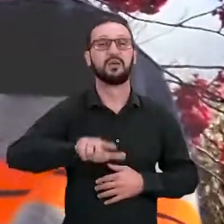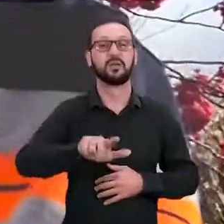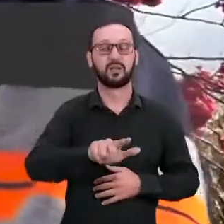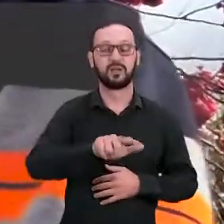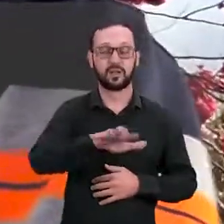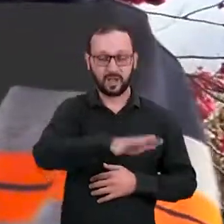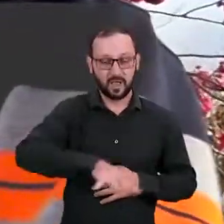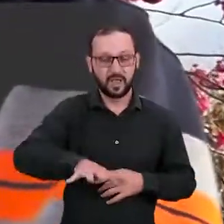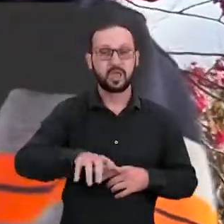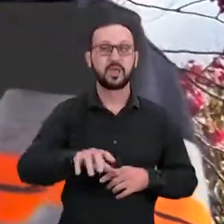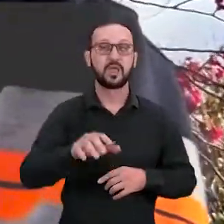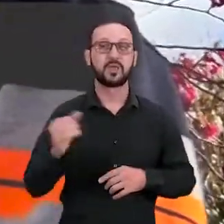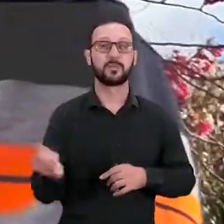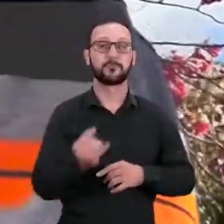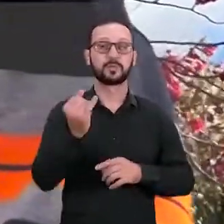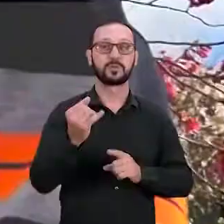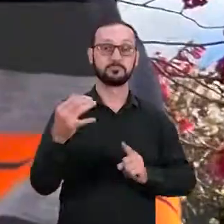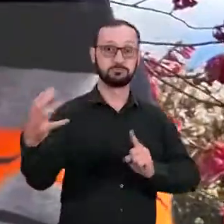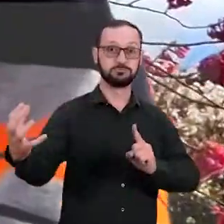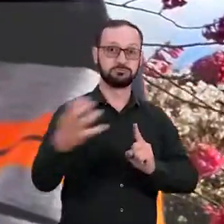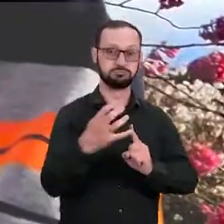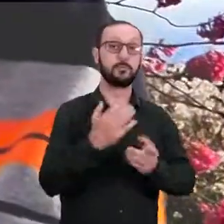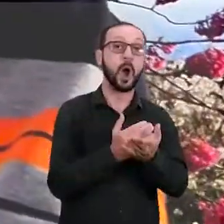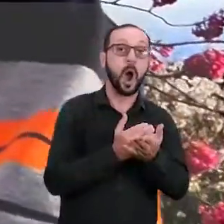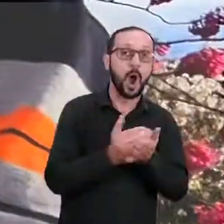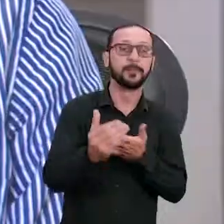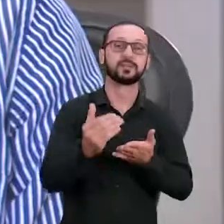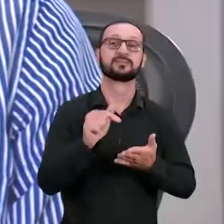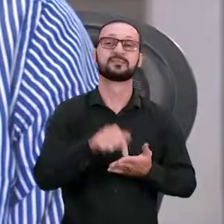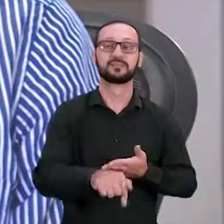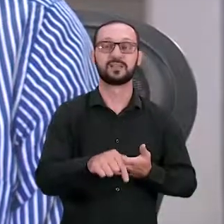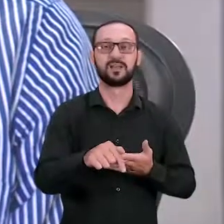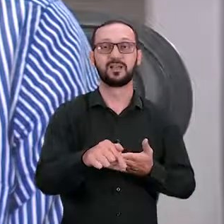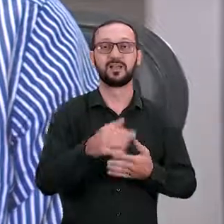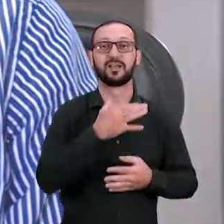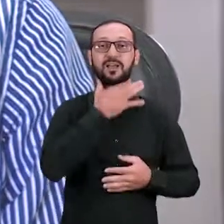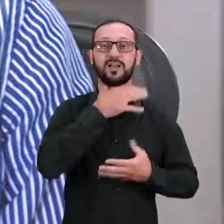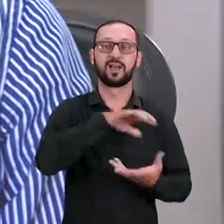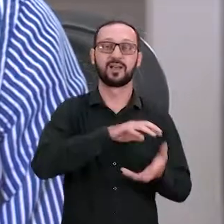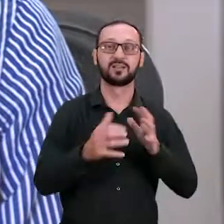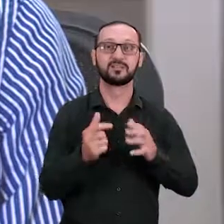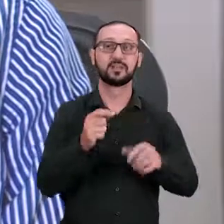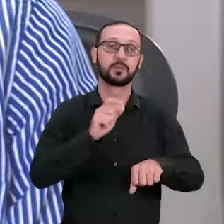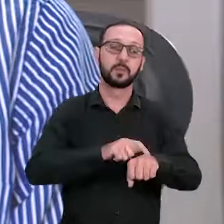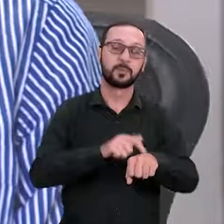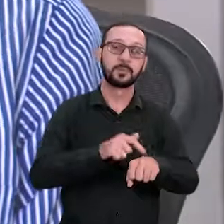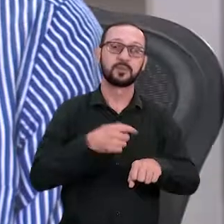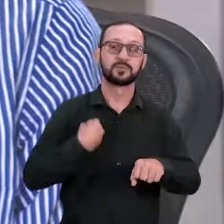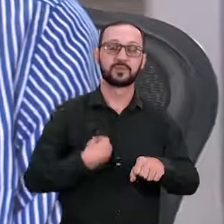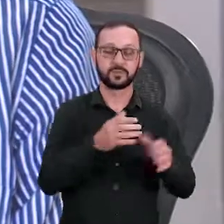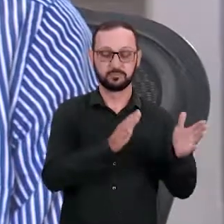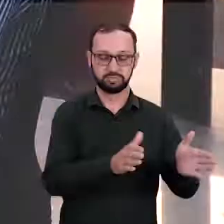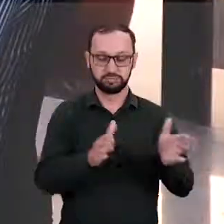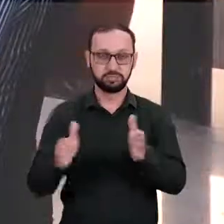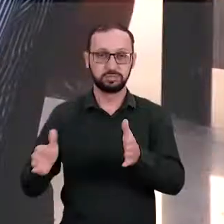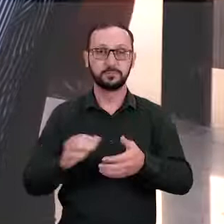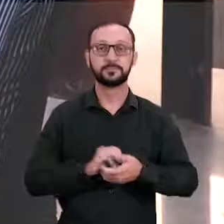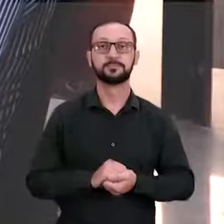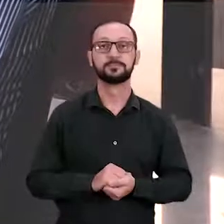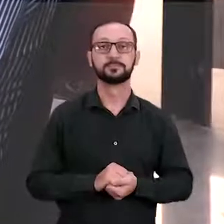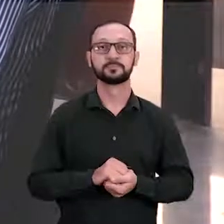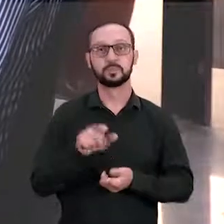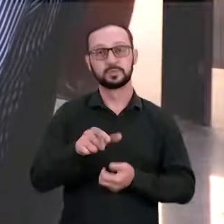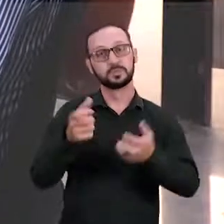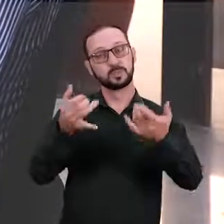fundamental para ativar o gatilho de aparecer uma depressão. São as crises ao longo das fases de nossa vida.